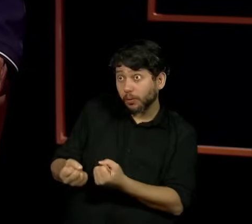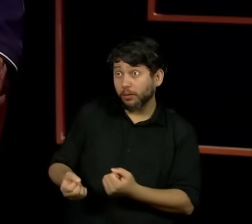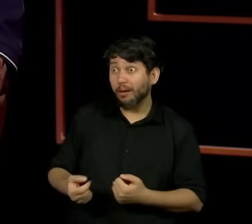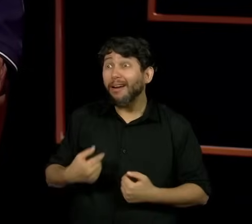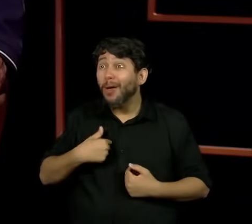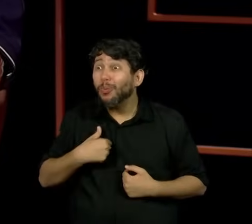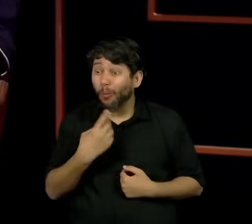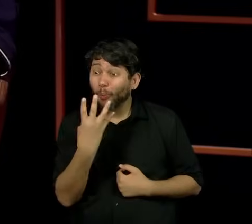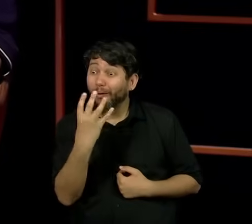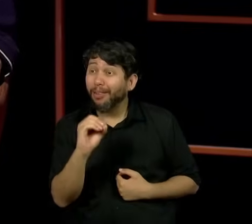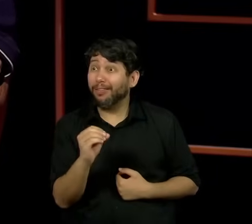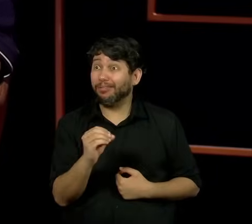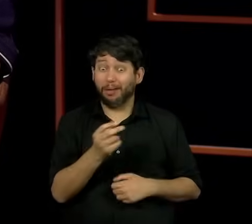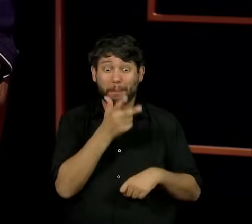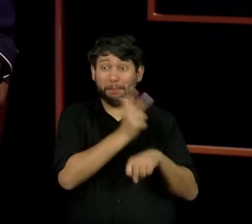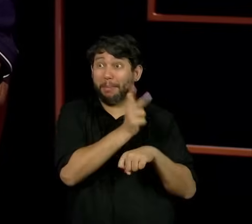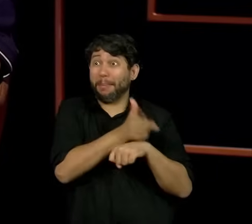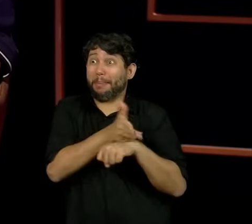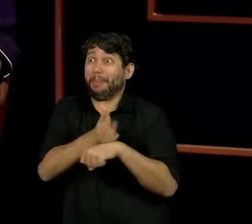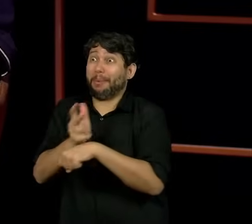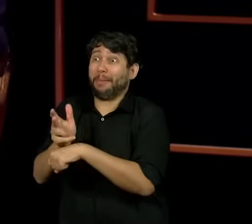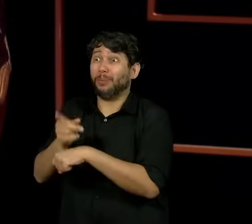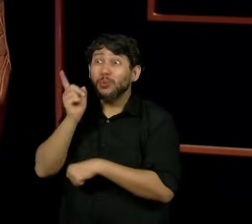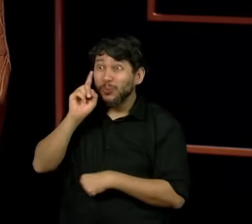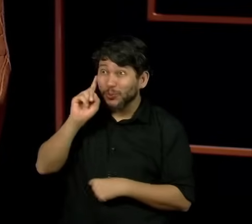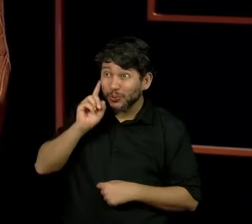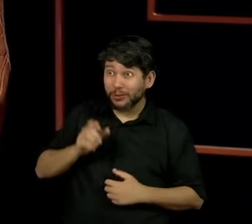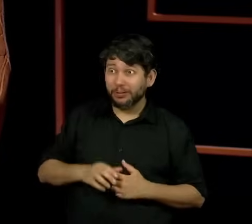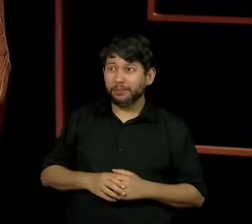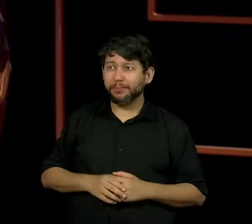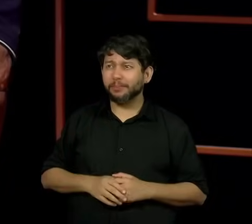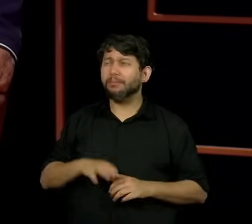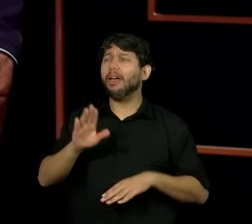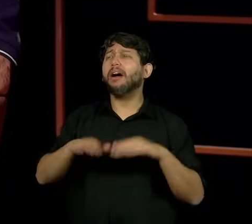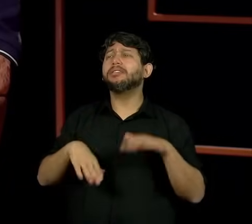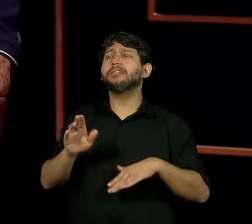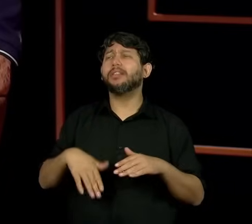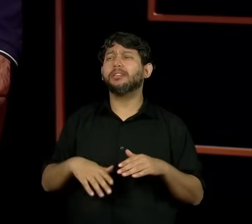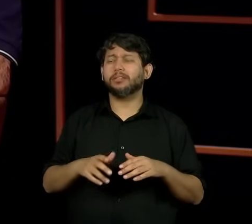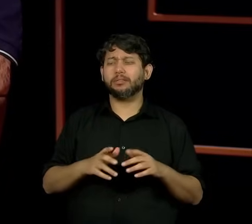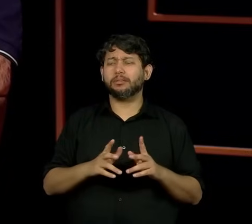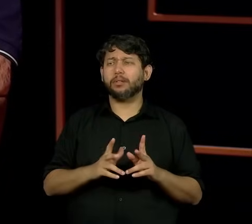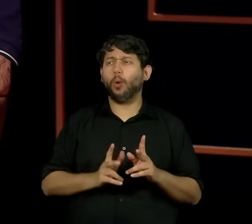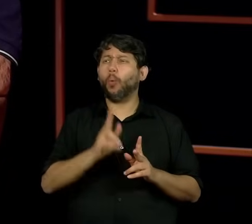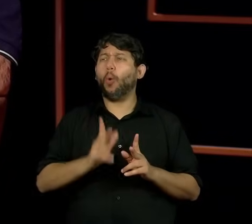cenas, 35 cenas por dia. E, às vezes, a gente cortava um pouco de...